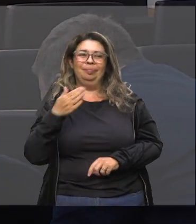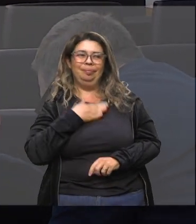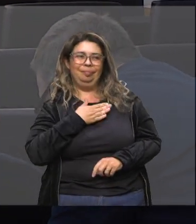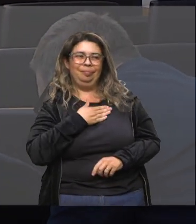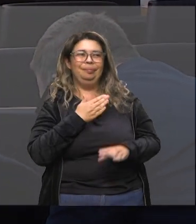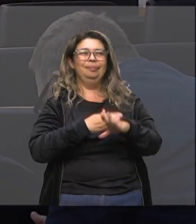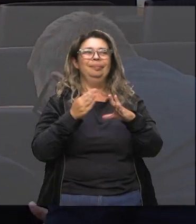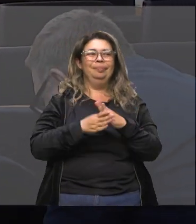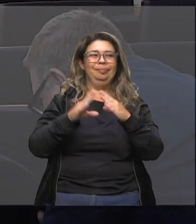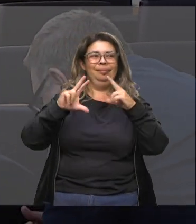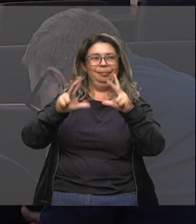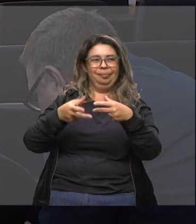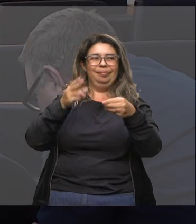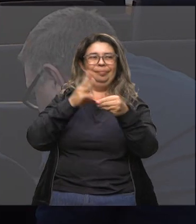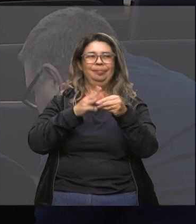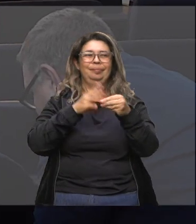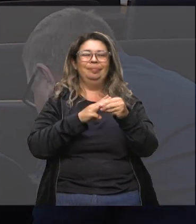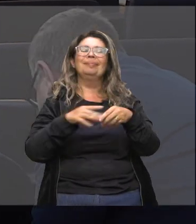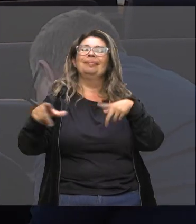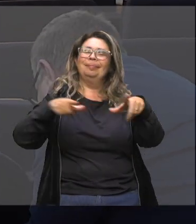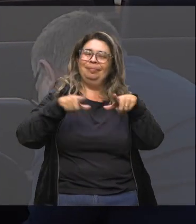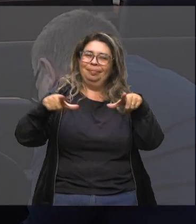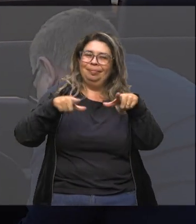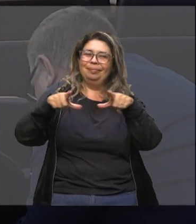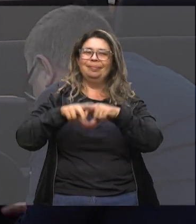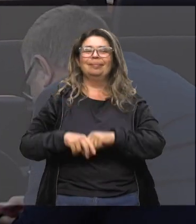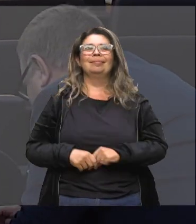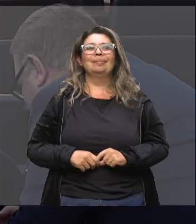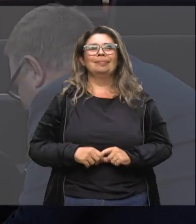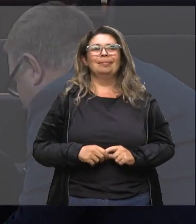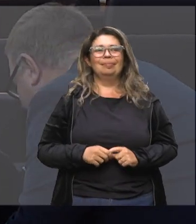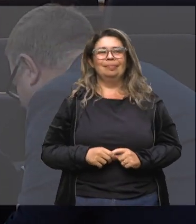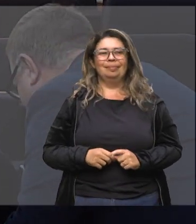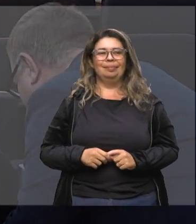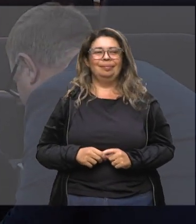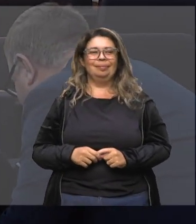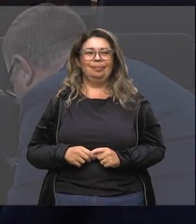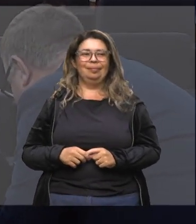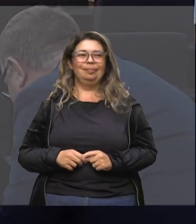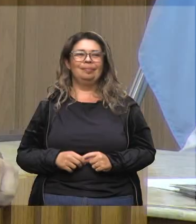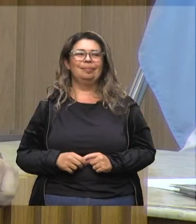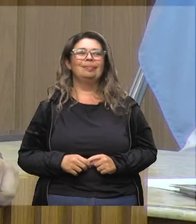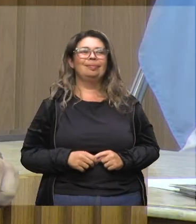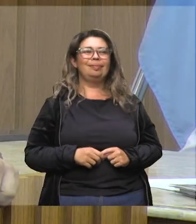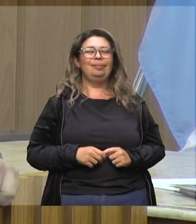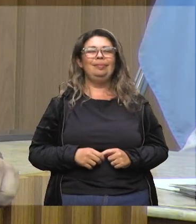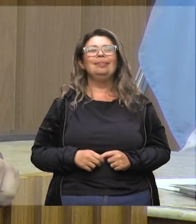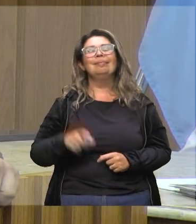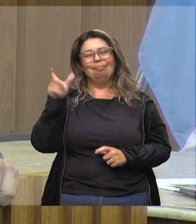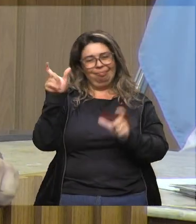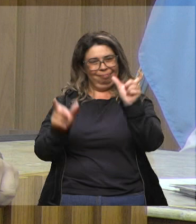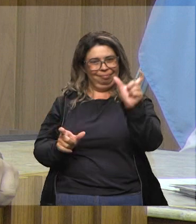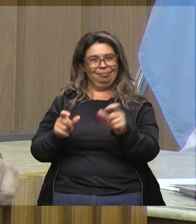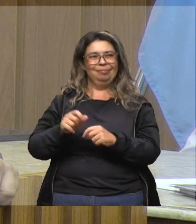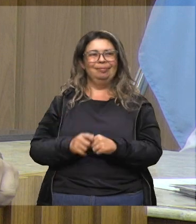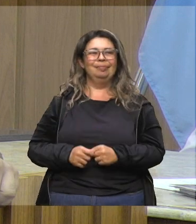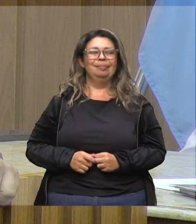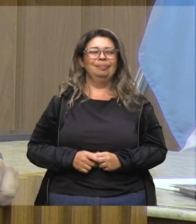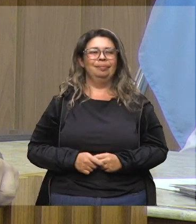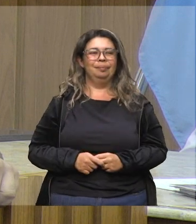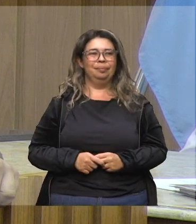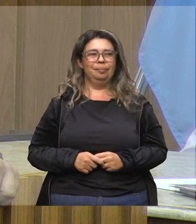toda a Câmara Municipal, pela brilhante atuação das suas atletas e do senhor no campeonato lá em